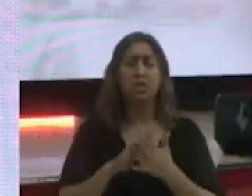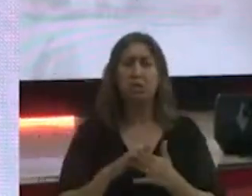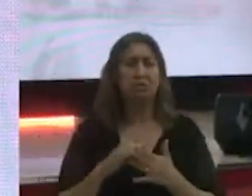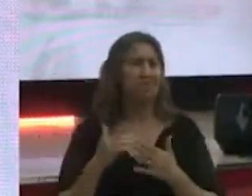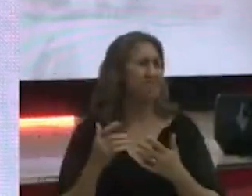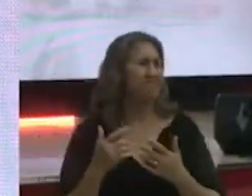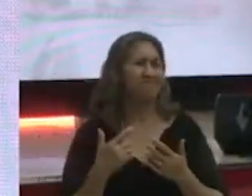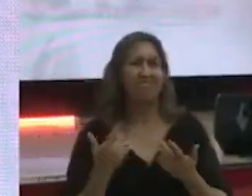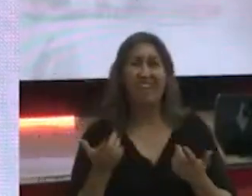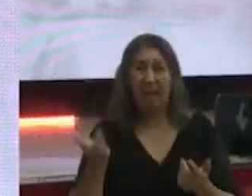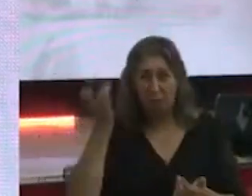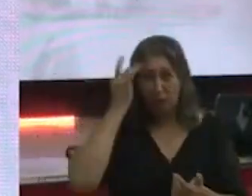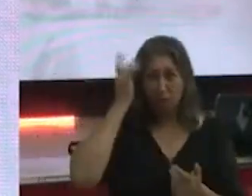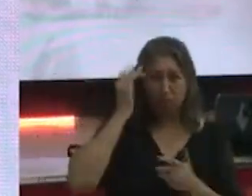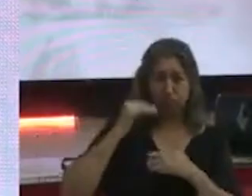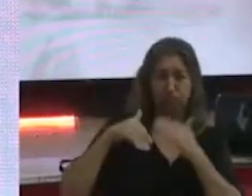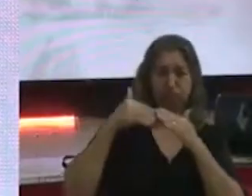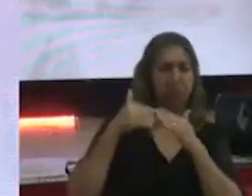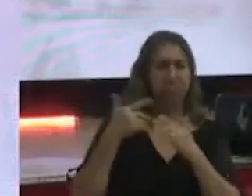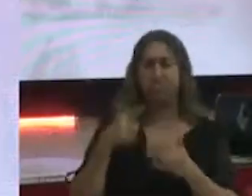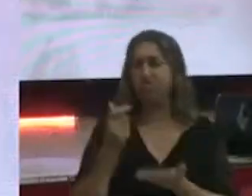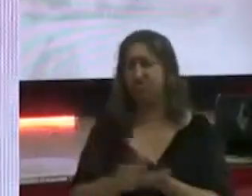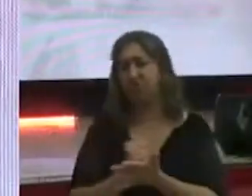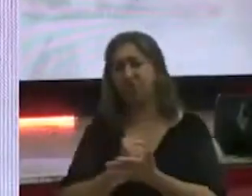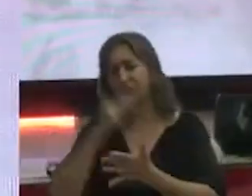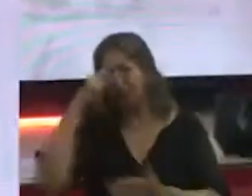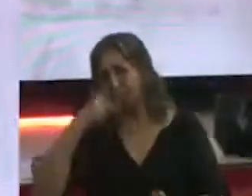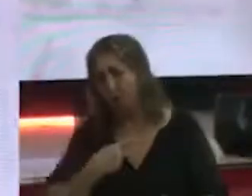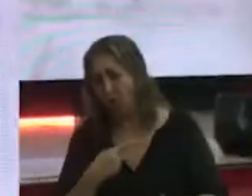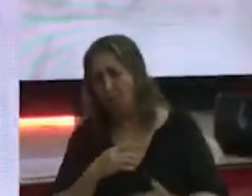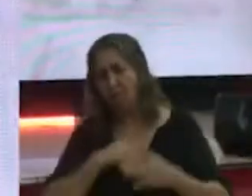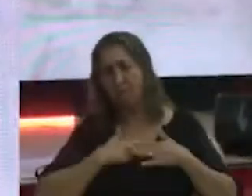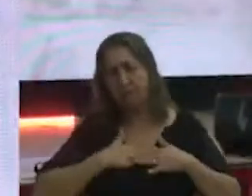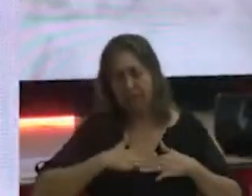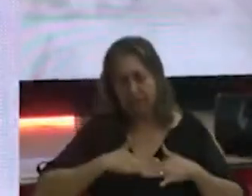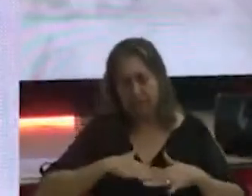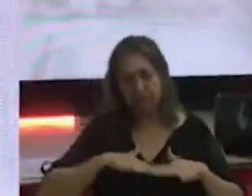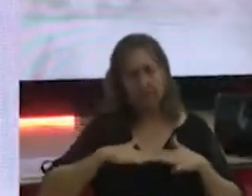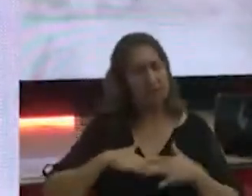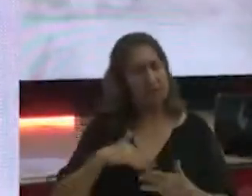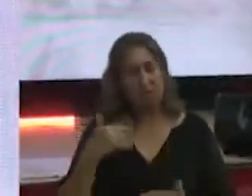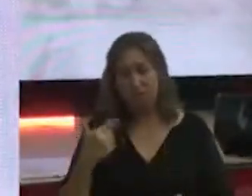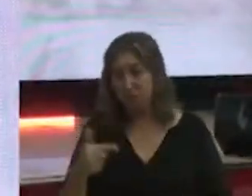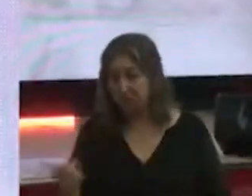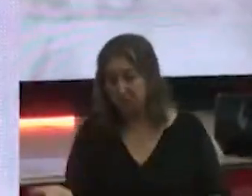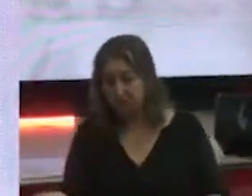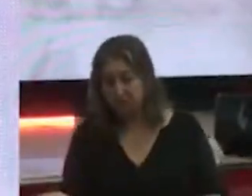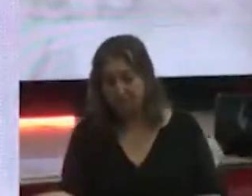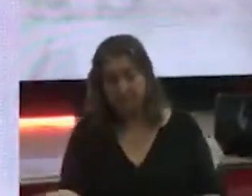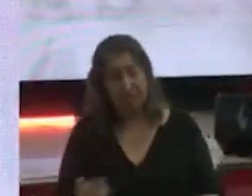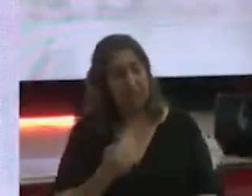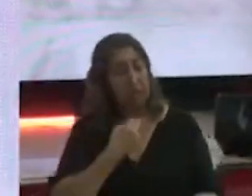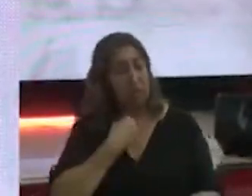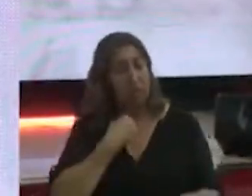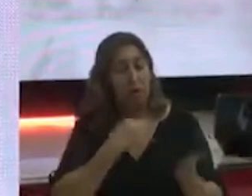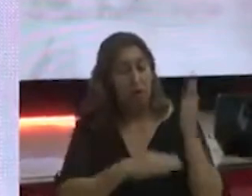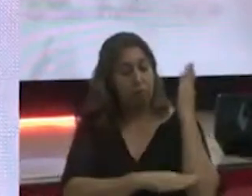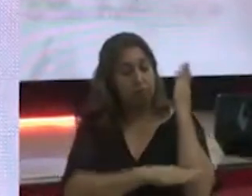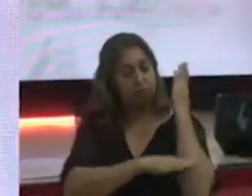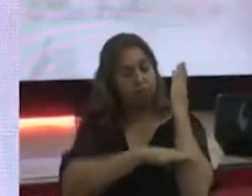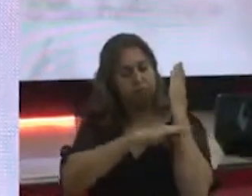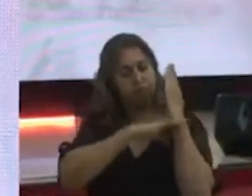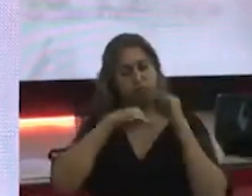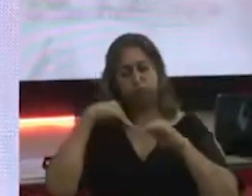maduro sem domínio próprio e mansidão não se pode crescer paraa